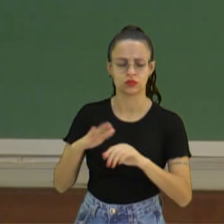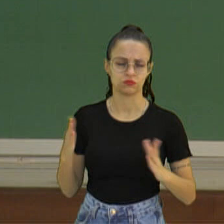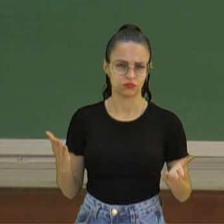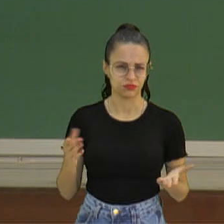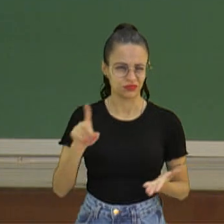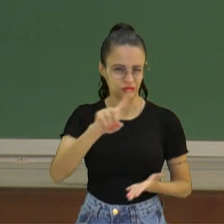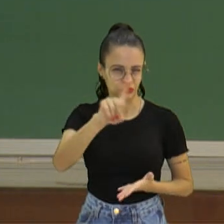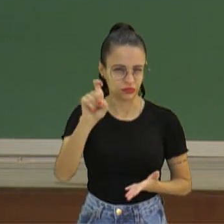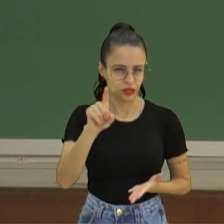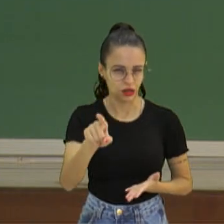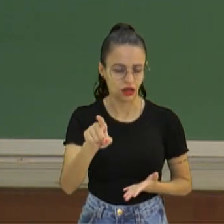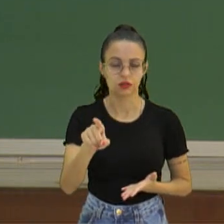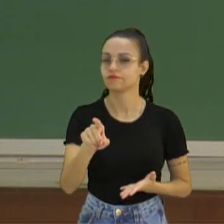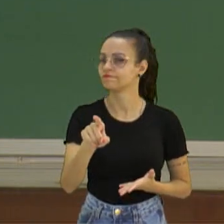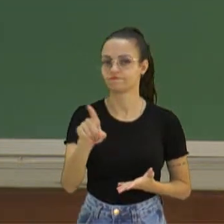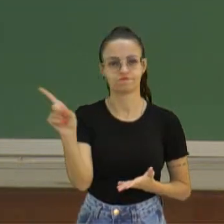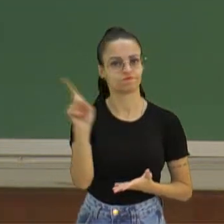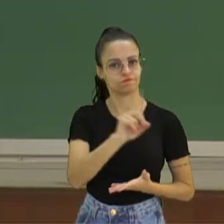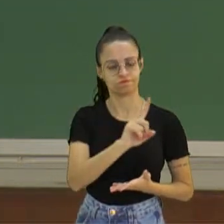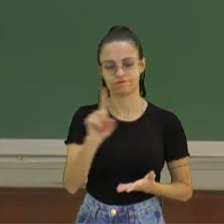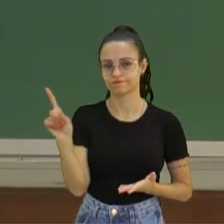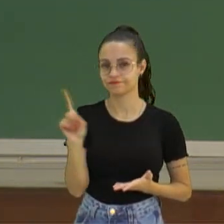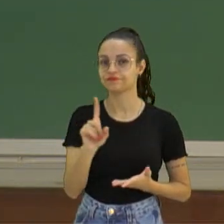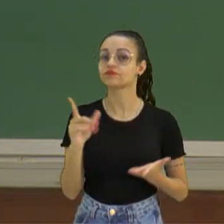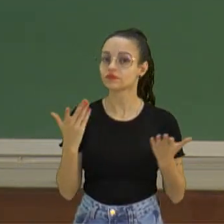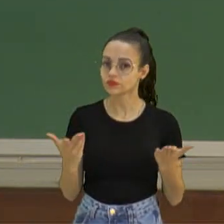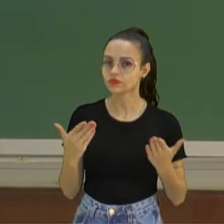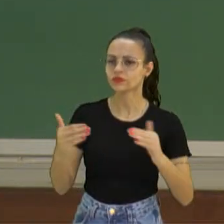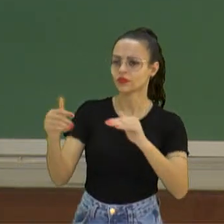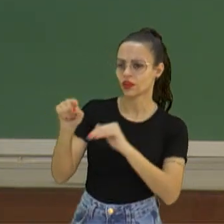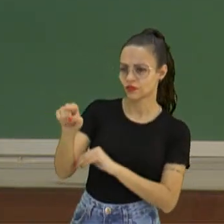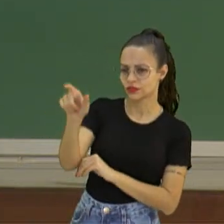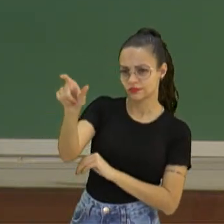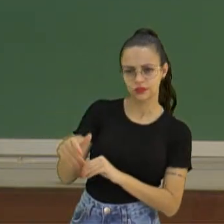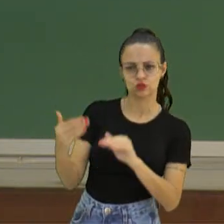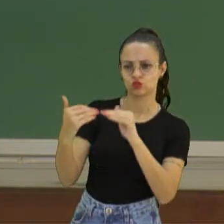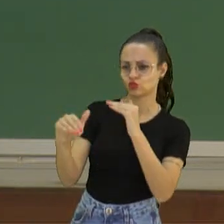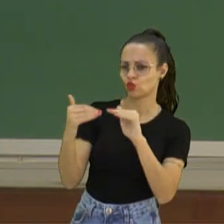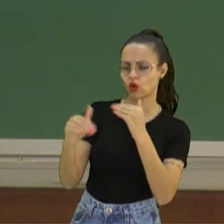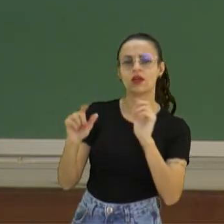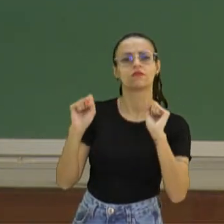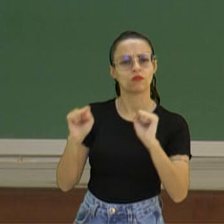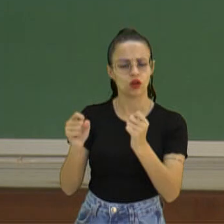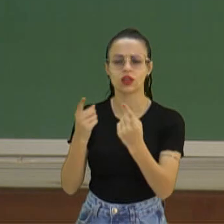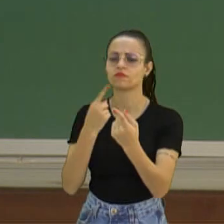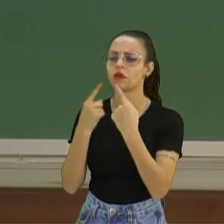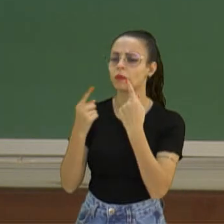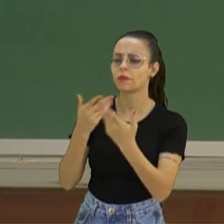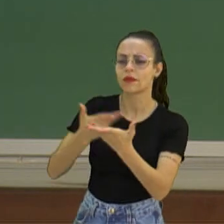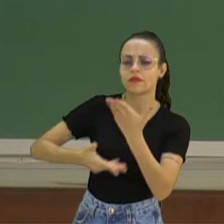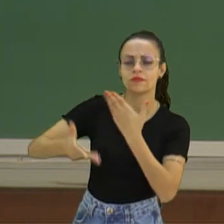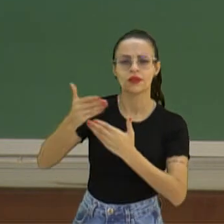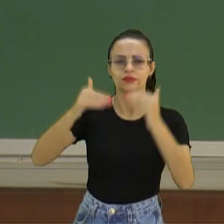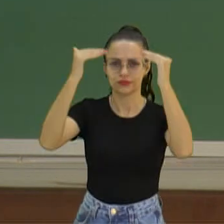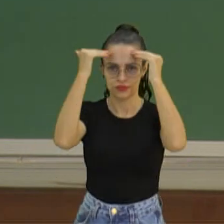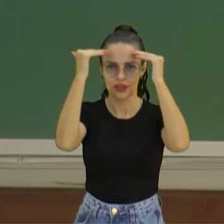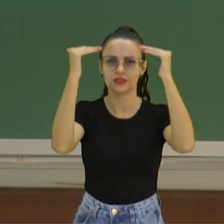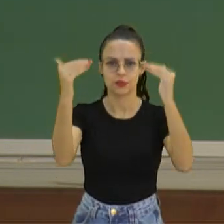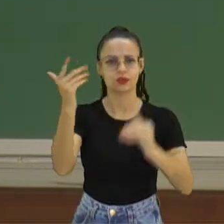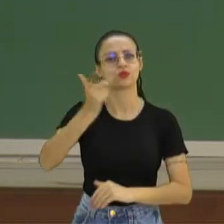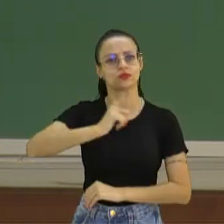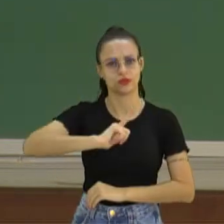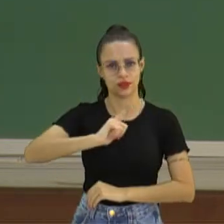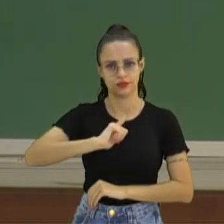discordar o diálogo é impossível não mesmo eu descordando de você nós podemos dialogar e Haver respeito entre